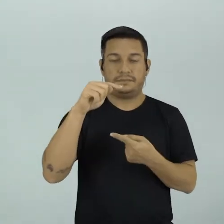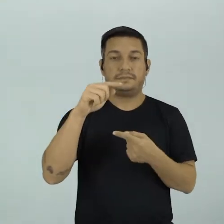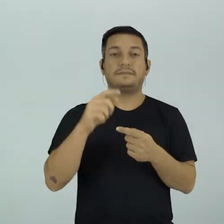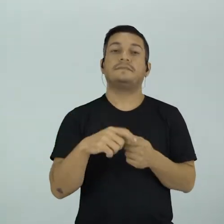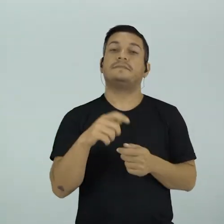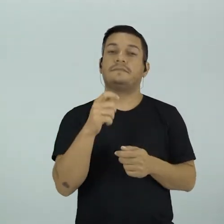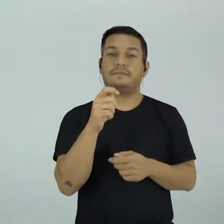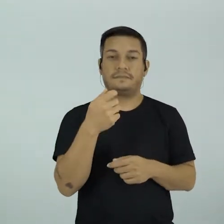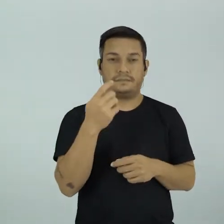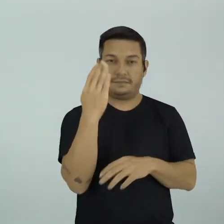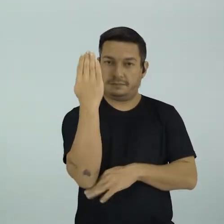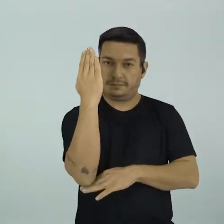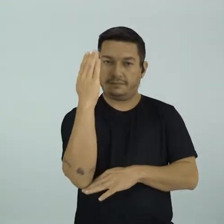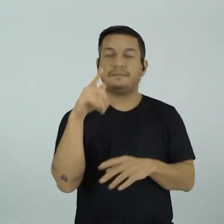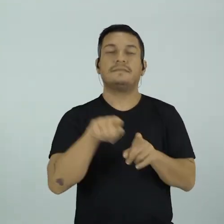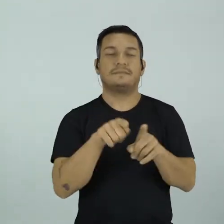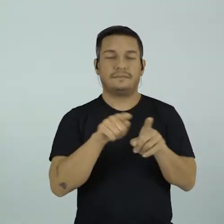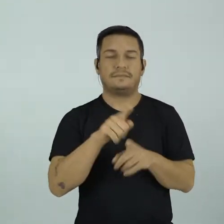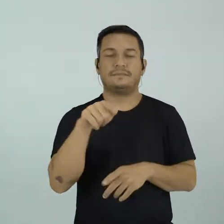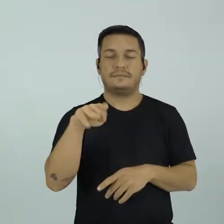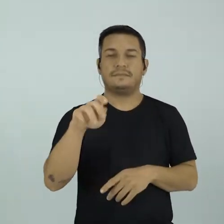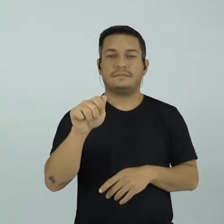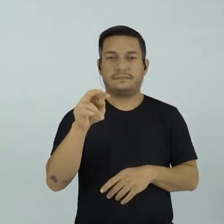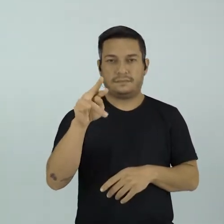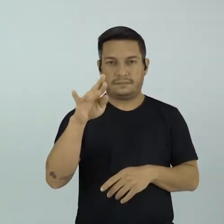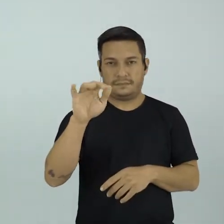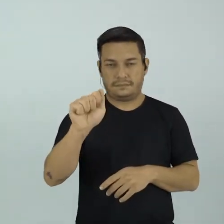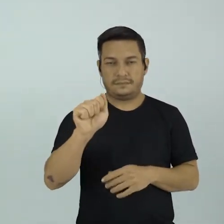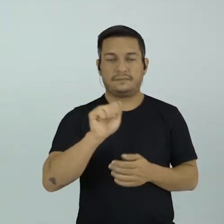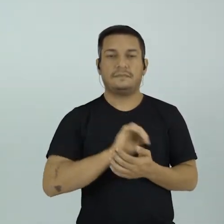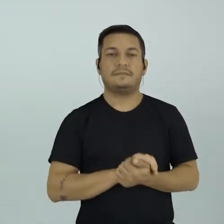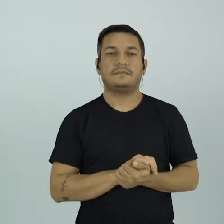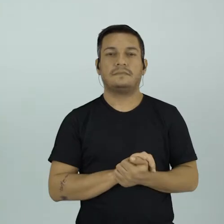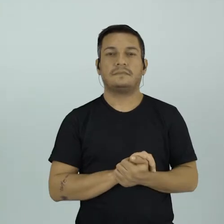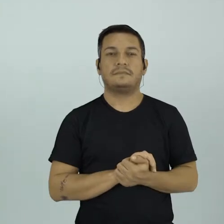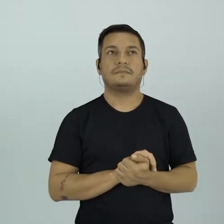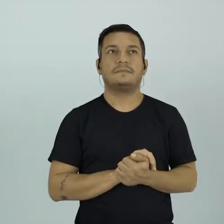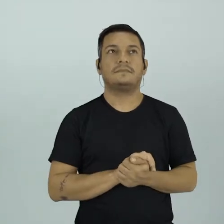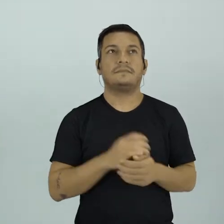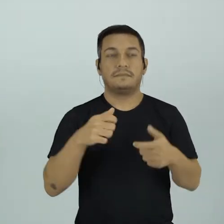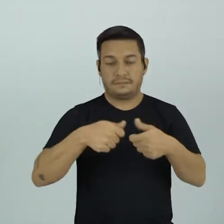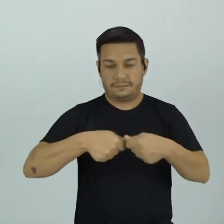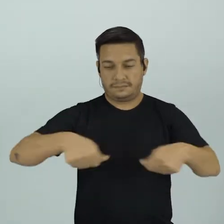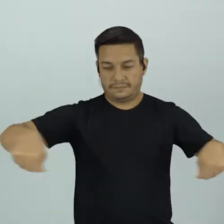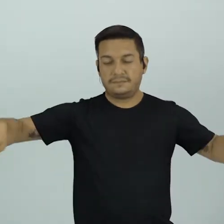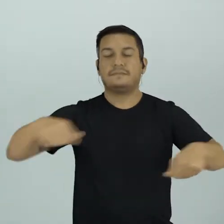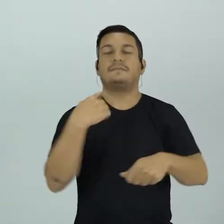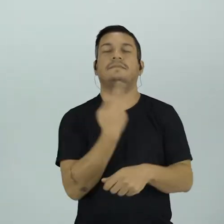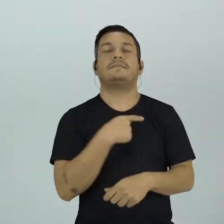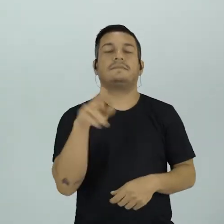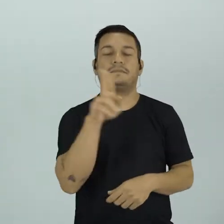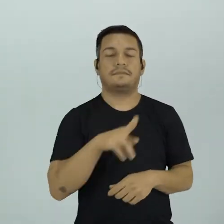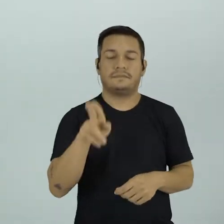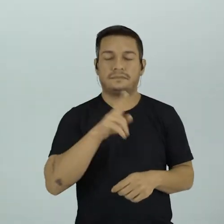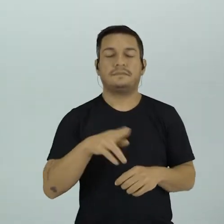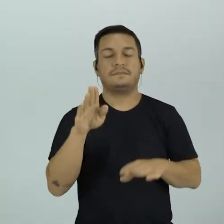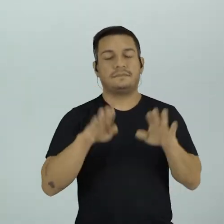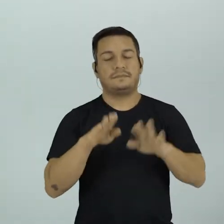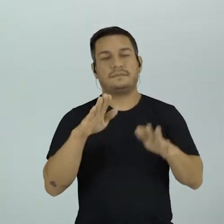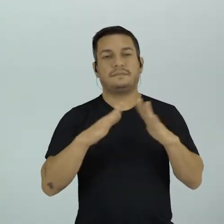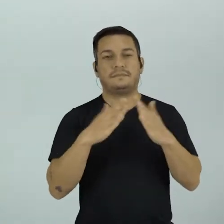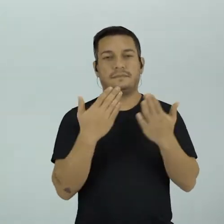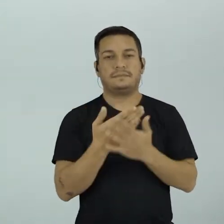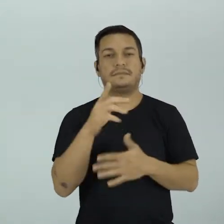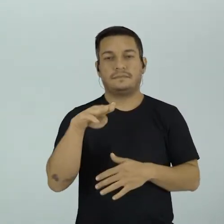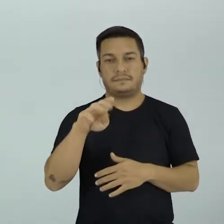vai no picolé também é matéria. A fita, que nós utilizamos muitas vezes na escola,